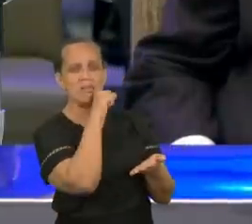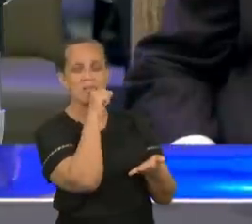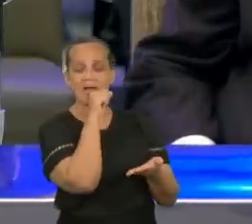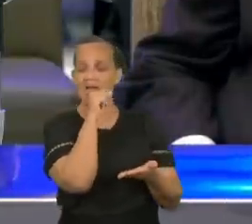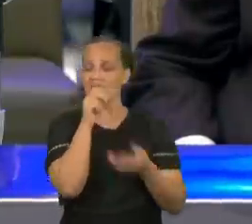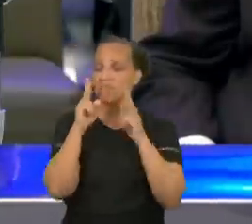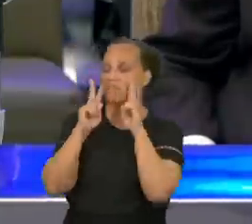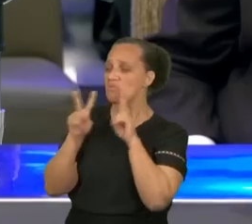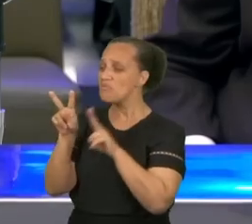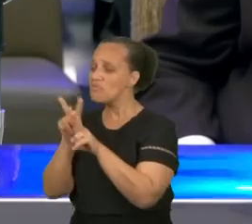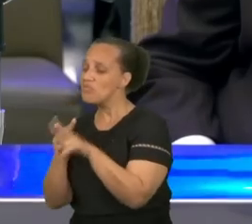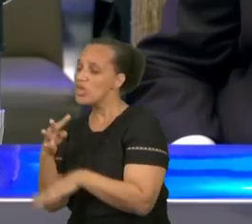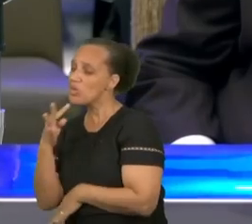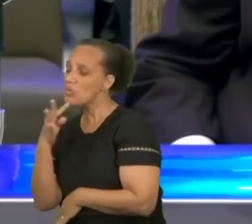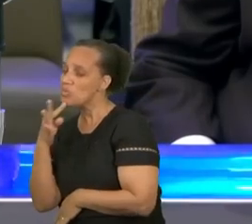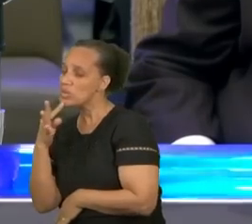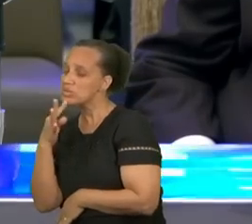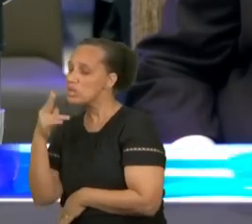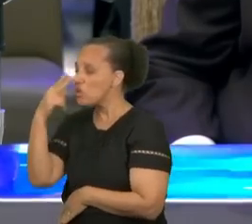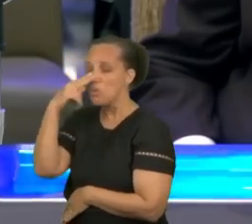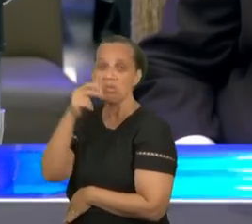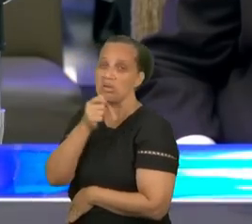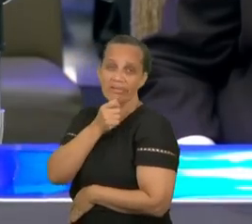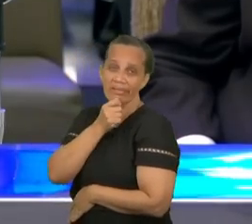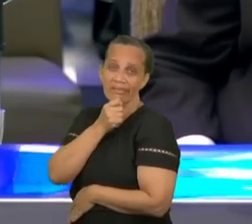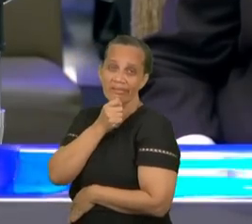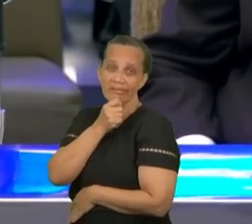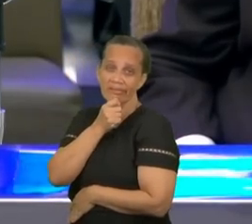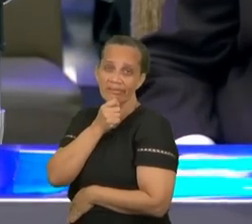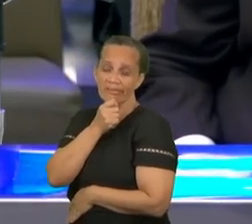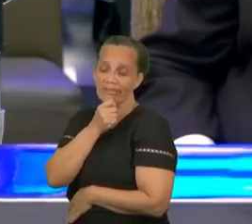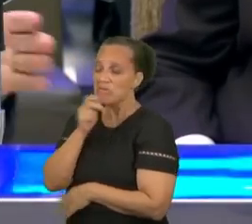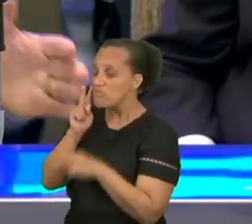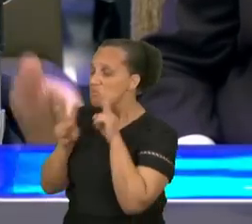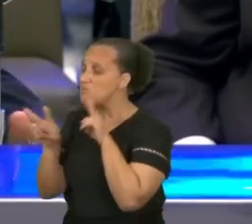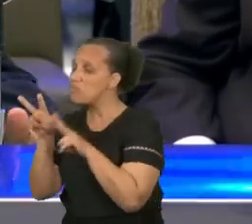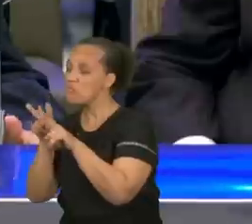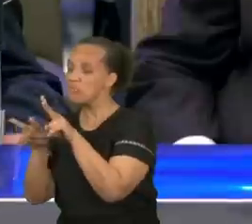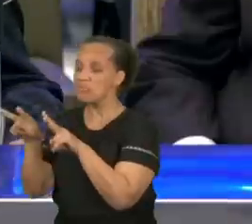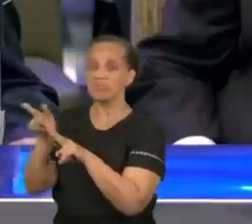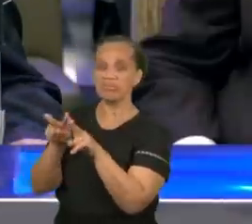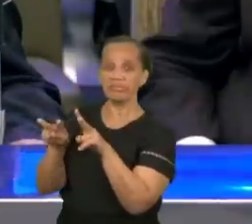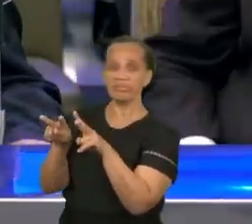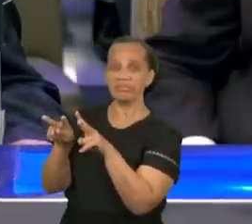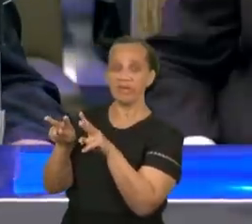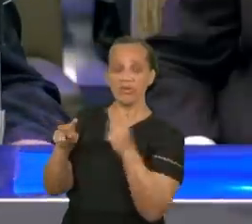as jovens ímpias sem nenhum critério sem nenhuma acompanhamento